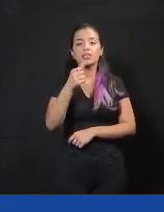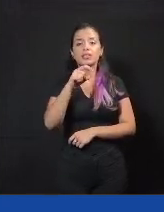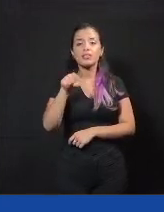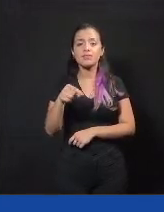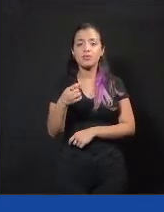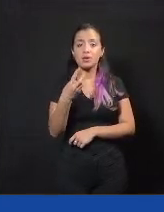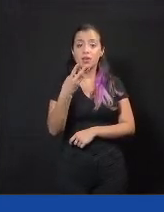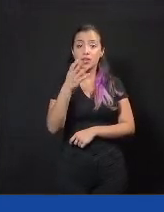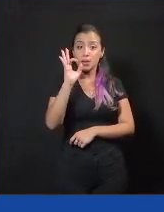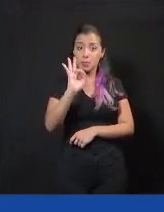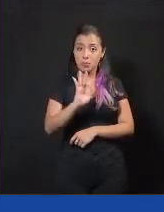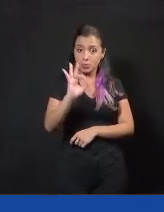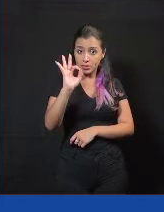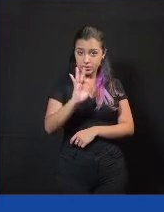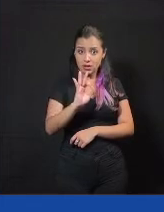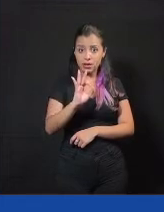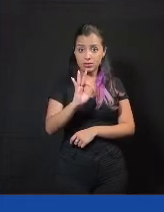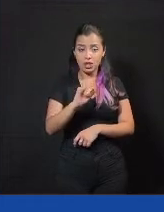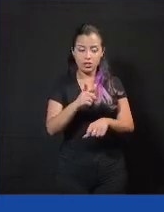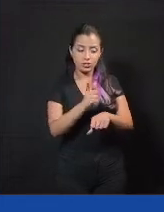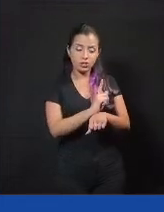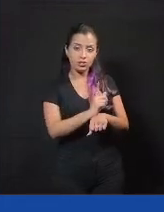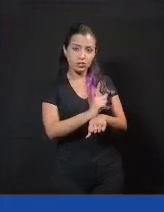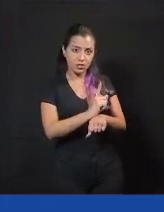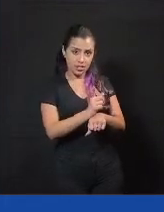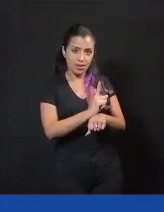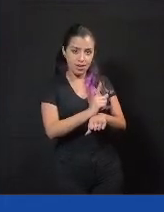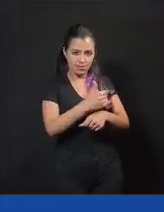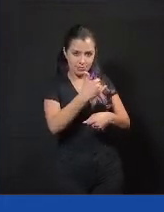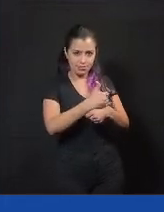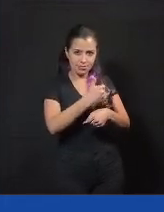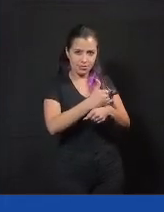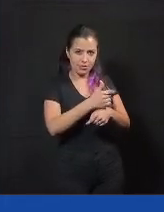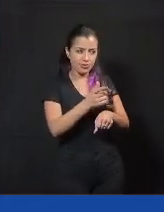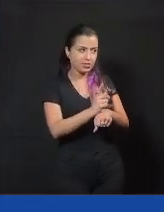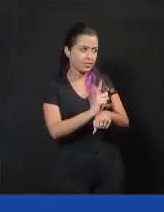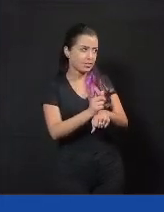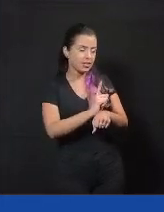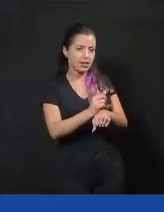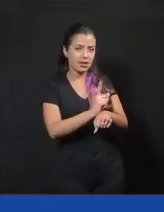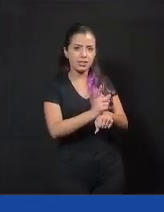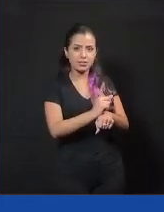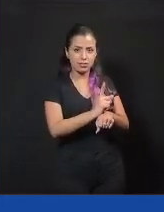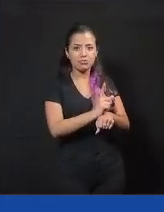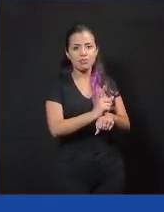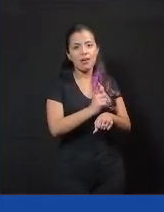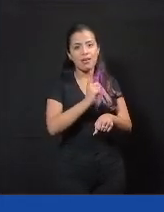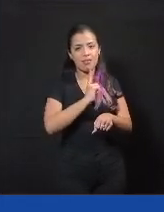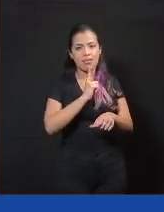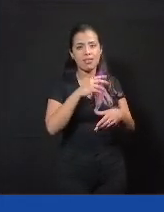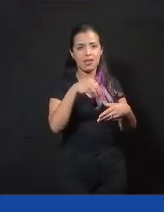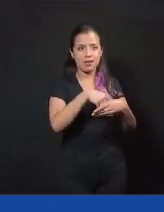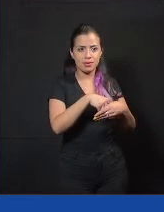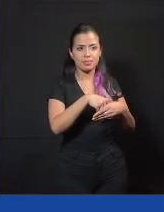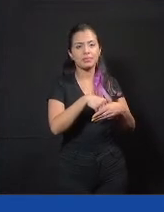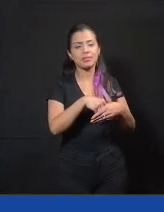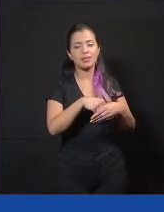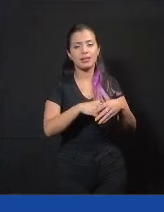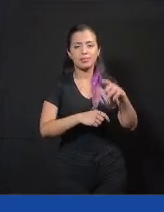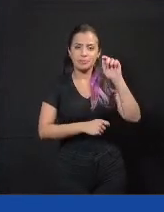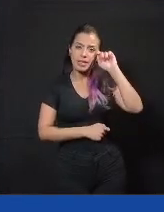6,3%, né, dos gerentes, né, dos cargos de gerência das grandes empresas no Brasil são ocupados